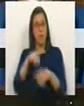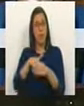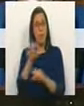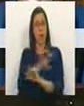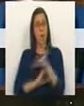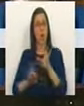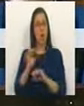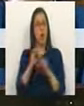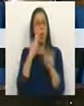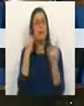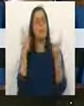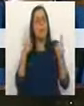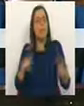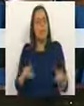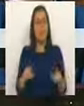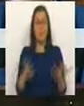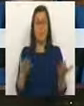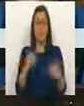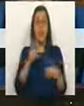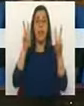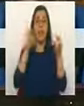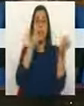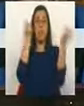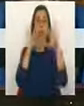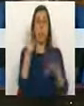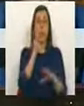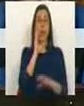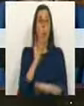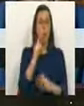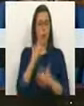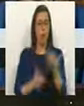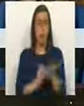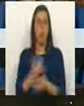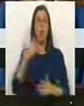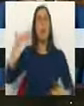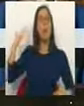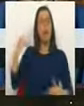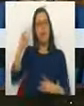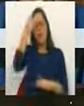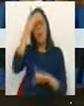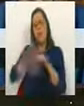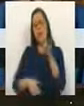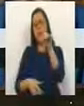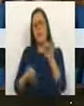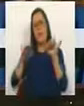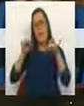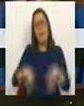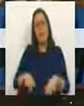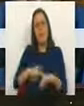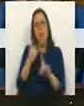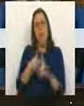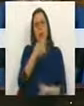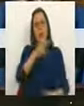Europa, simplesmente deixou cair o tema. A União Bancária não avança desde quando? Coincidência, desde o final